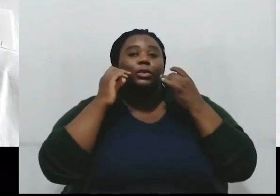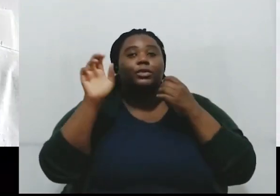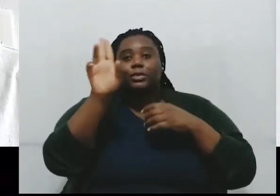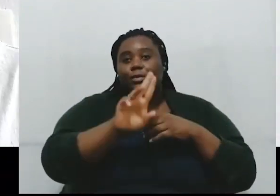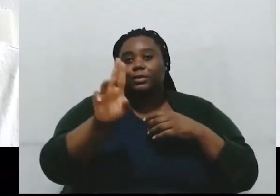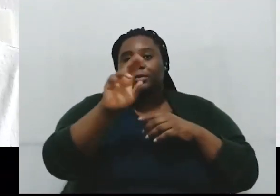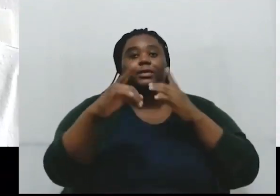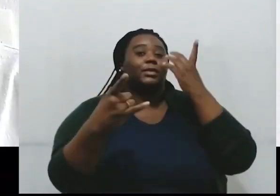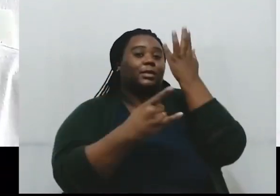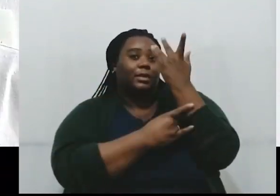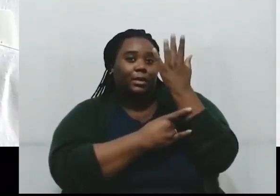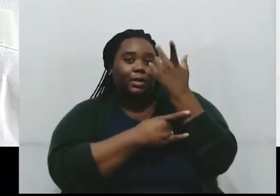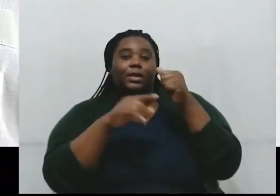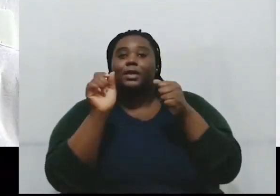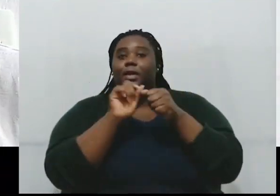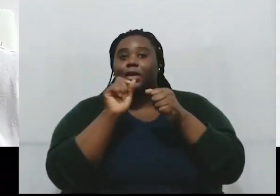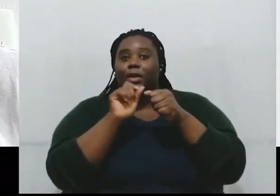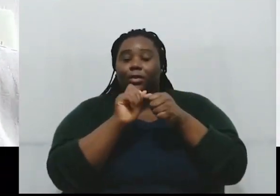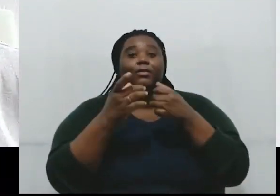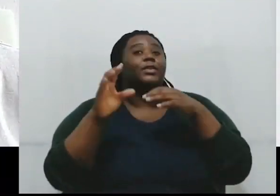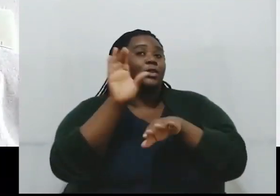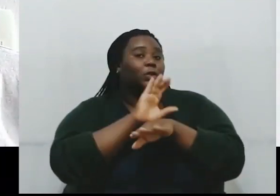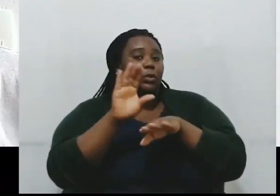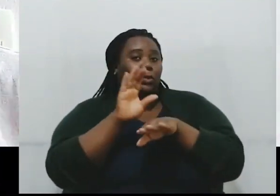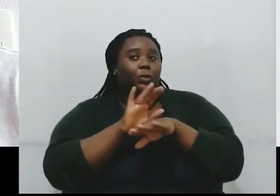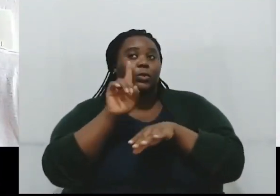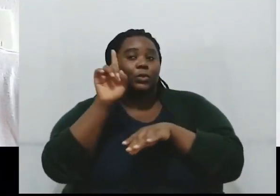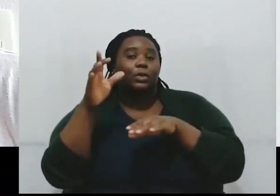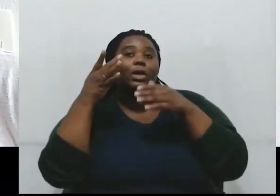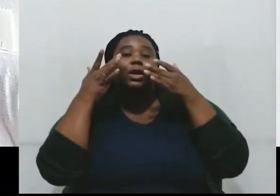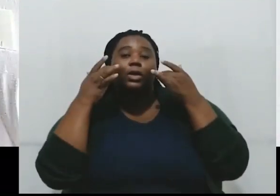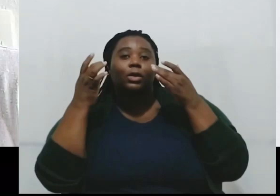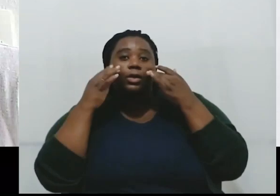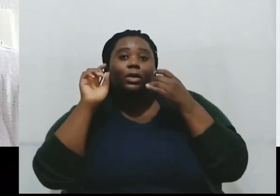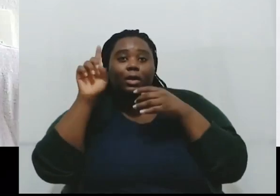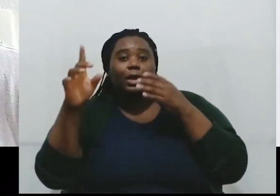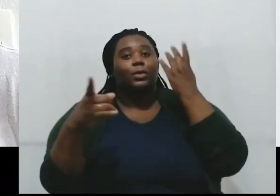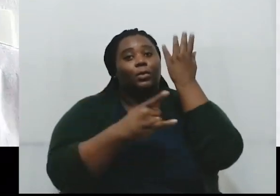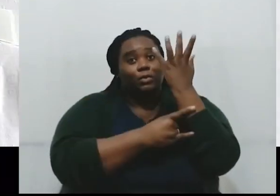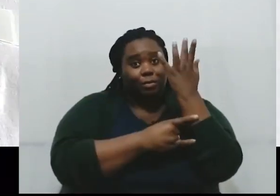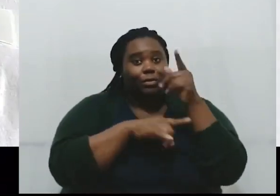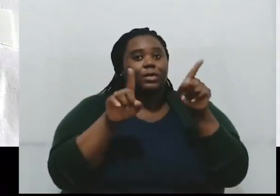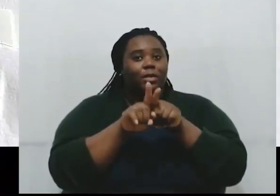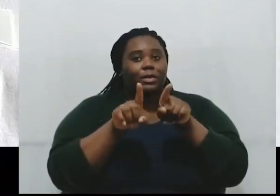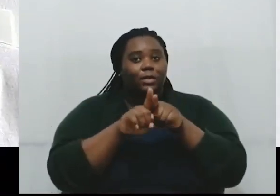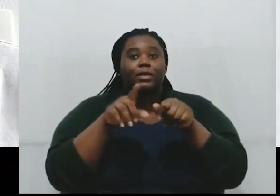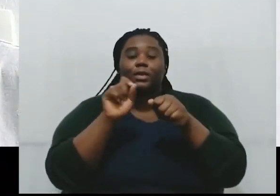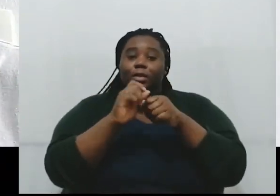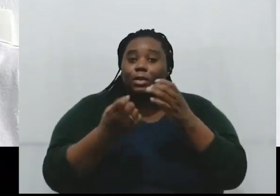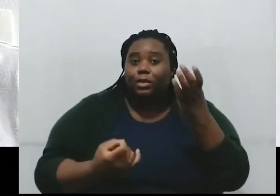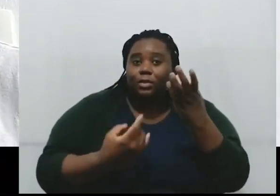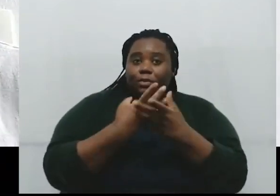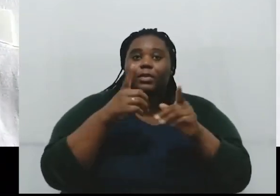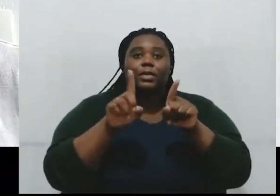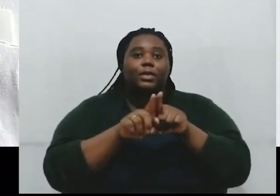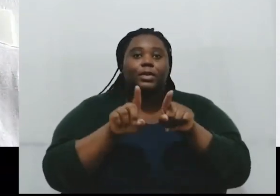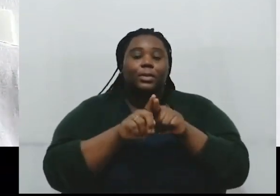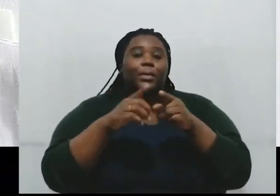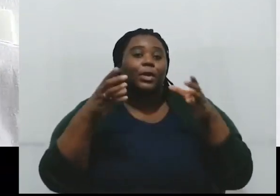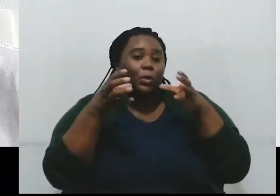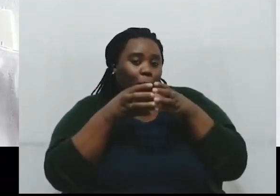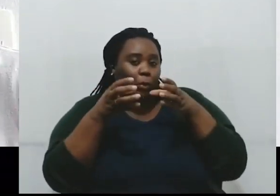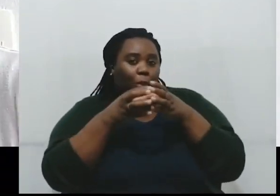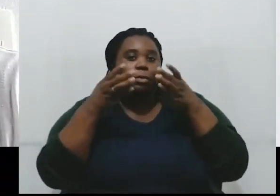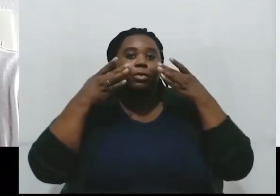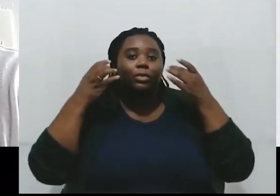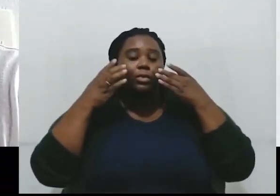UFMG, cursei a graduação em teatro na UFMG também. Sou cofundador da Tora Desceu, uma